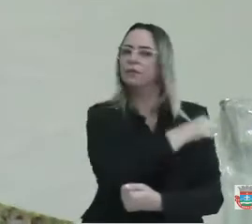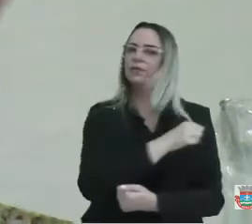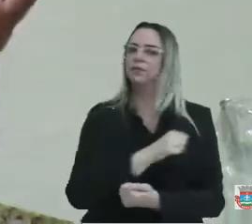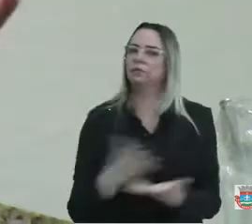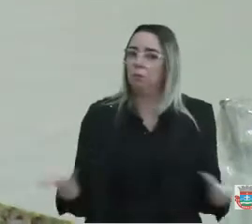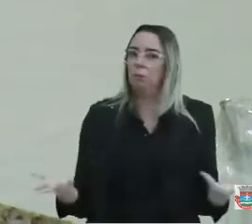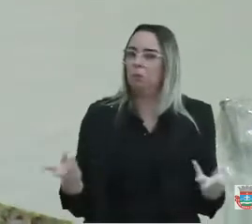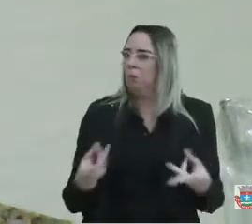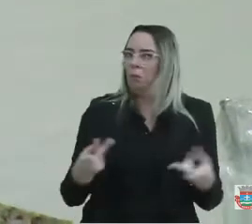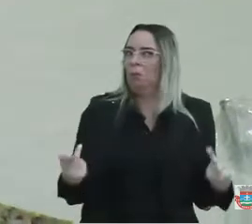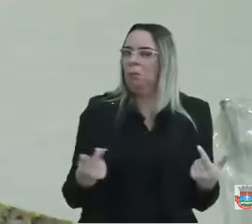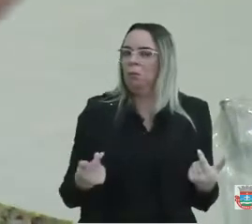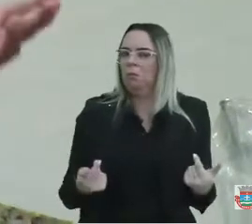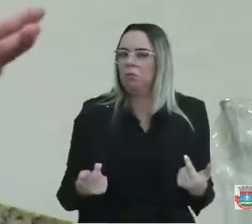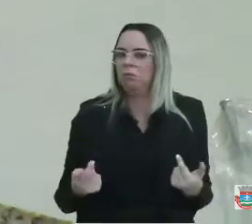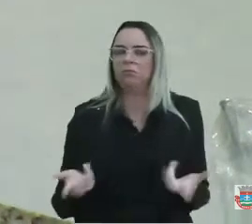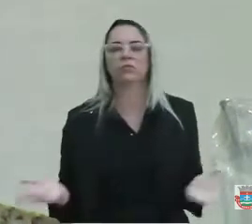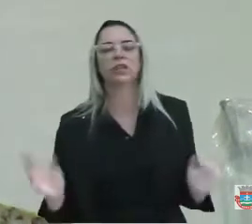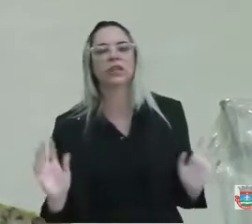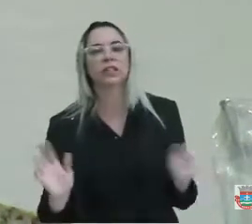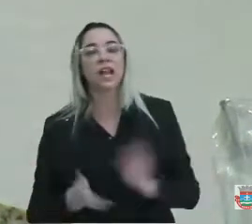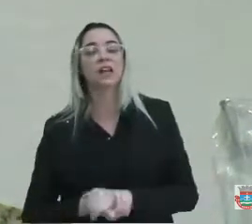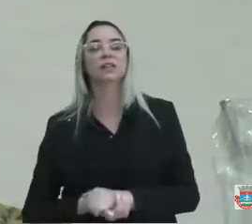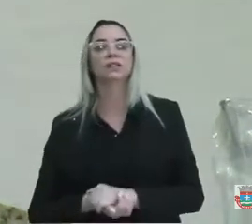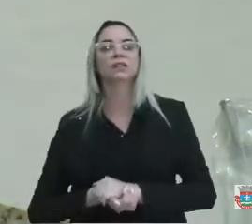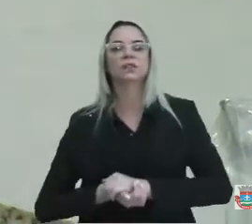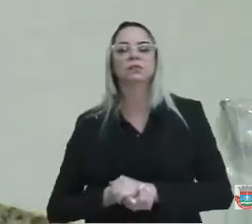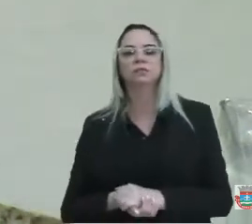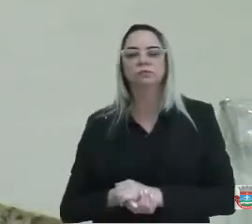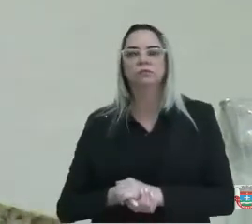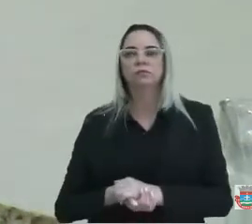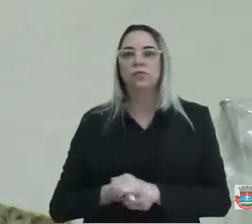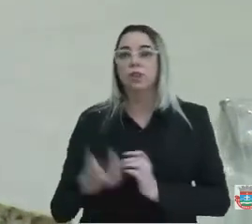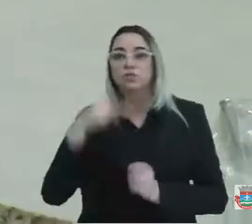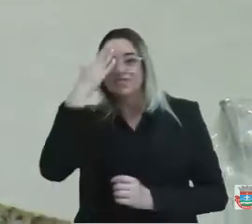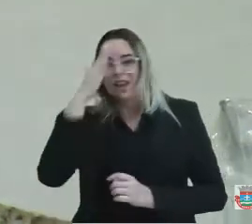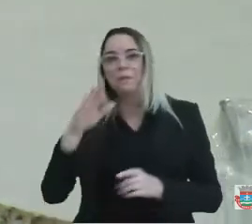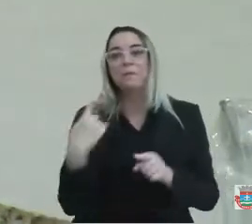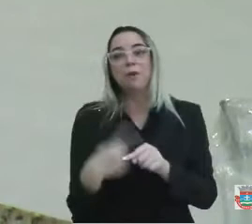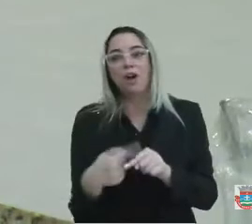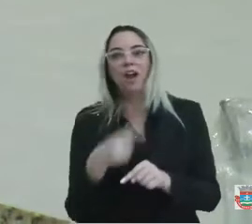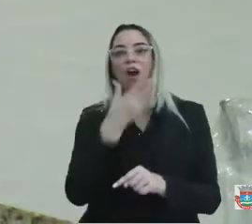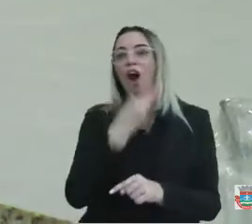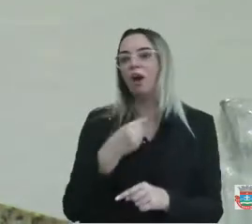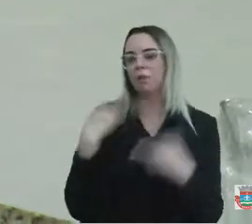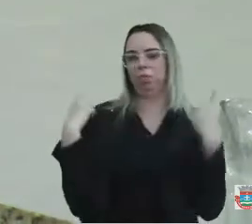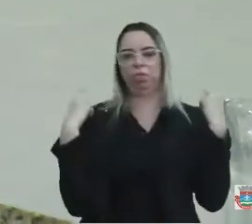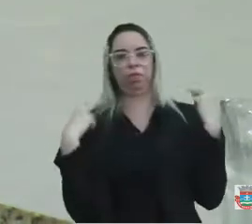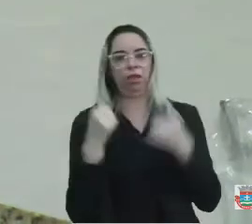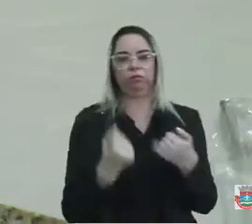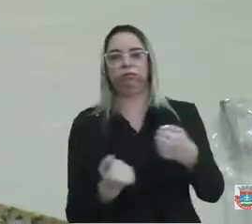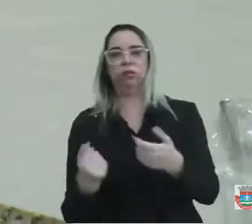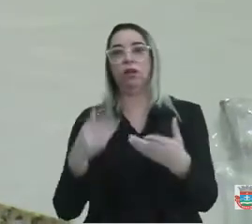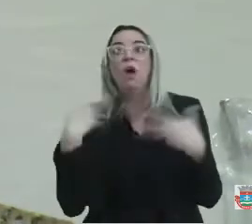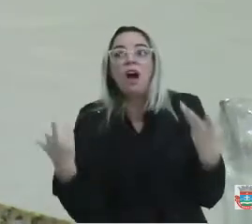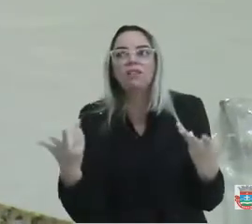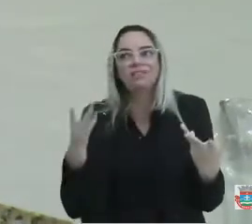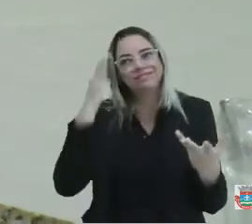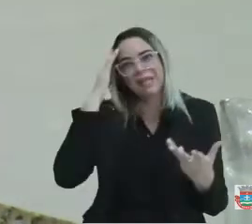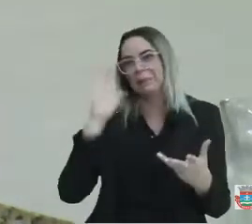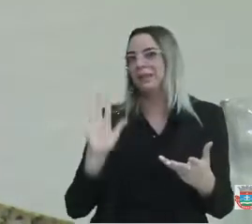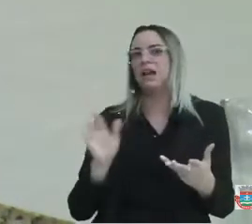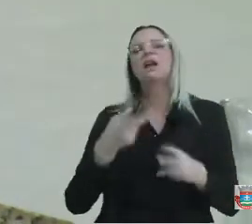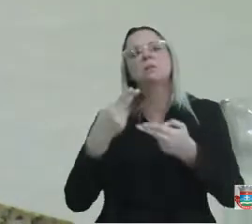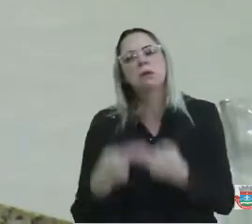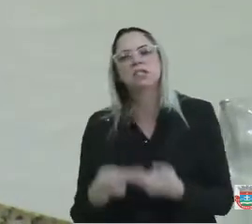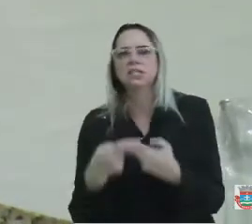não ajeitou 20%. Passaram rápido demais. Eu não sei qual foi o maquinista. Tenha um pouquinho de paciência. Não adianta,